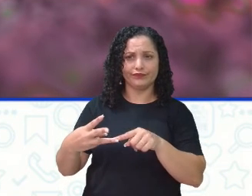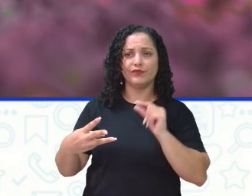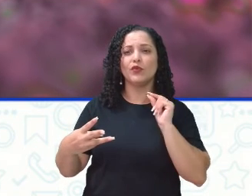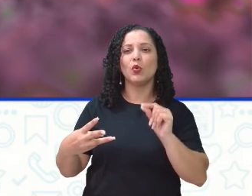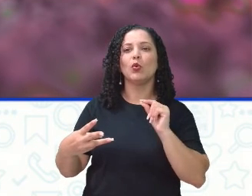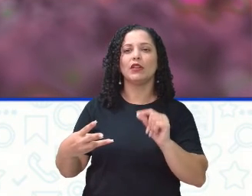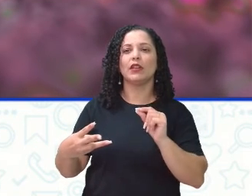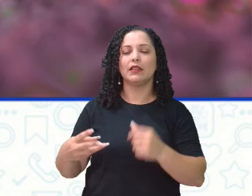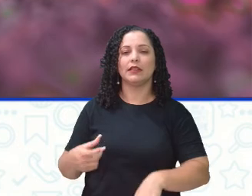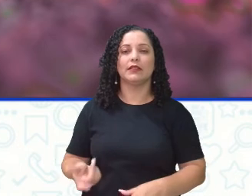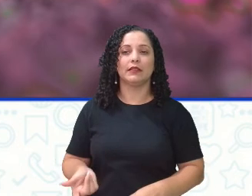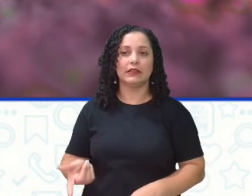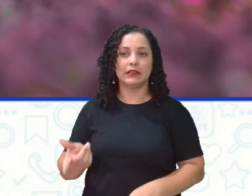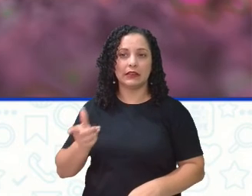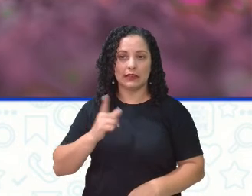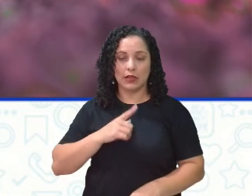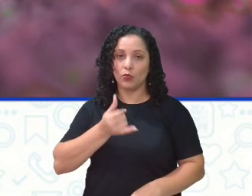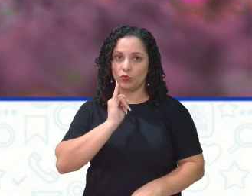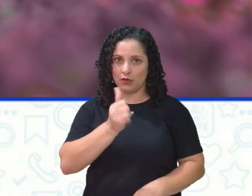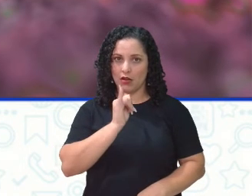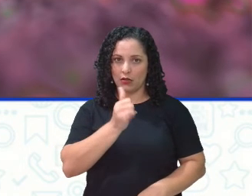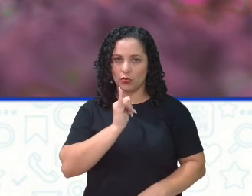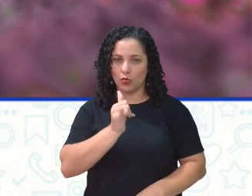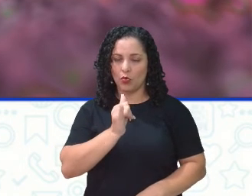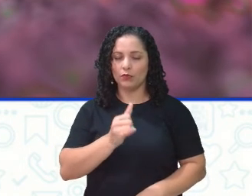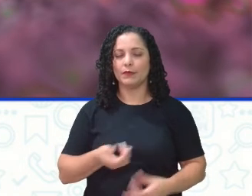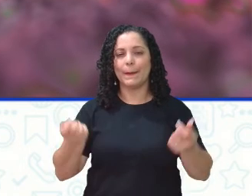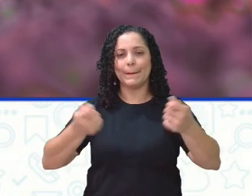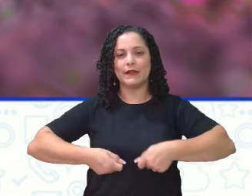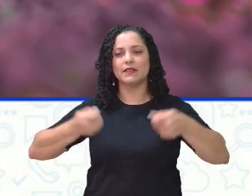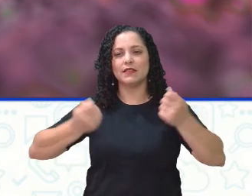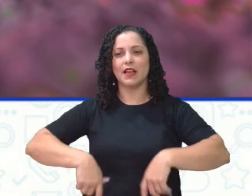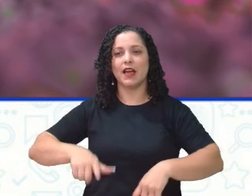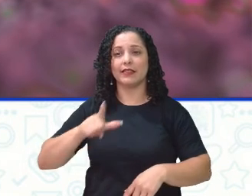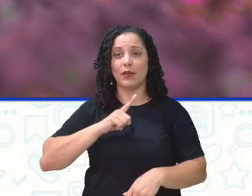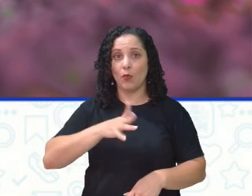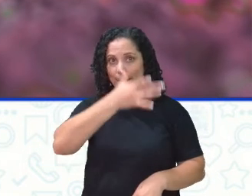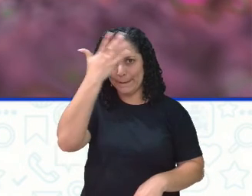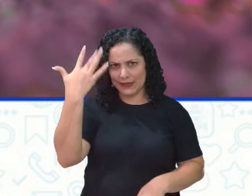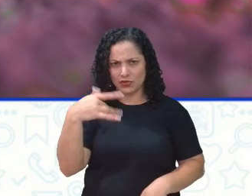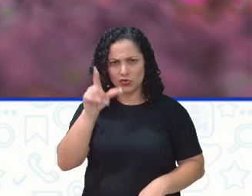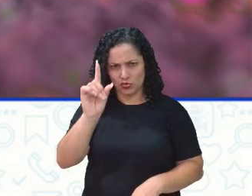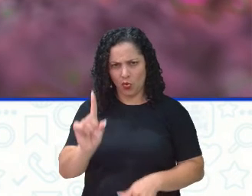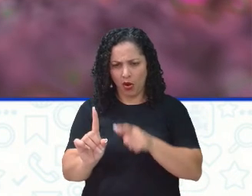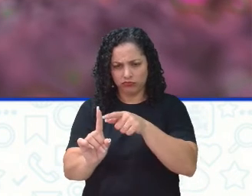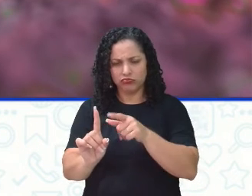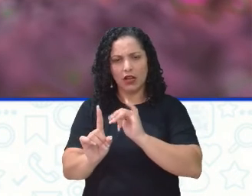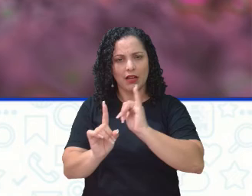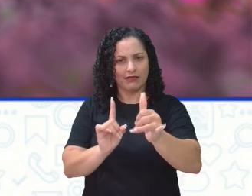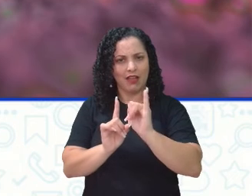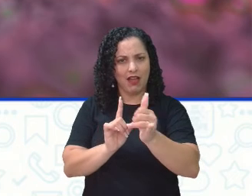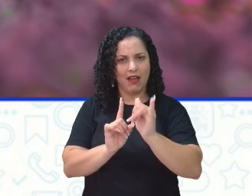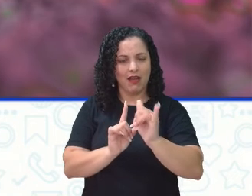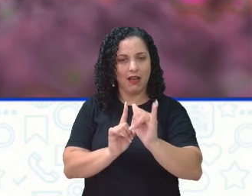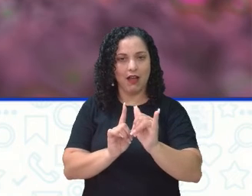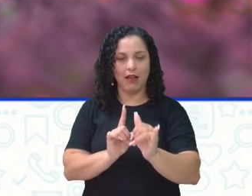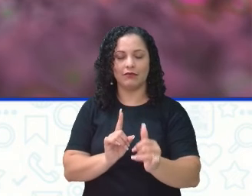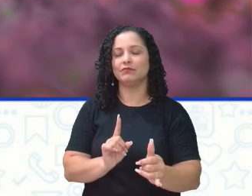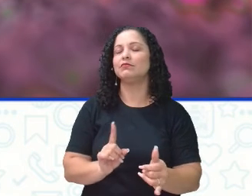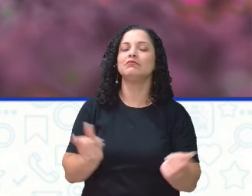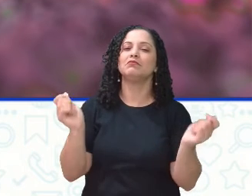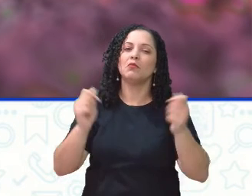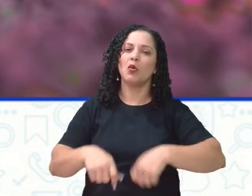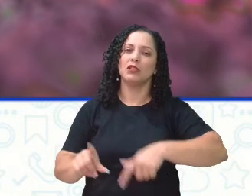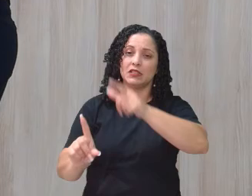não, a depender da vontade do narrador. E aí eu preciso da presença de um narrador, que pode ser onisciente, um narrador personagem,